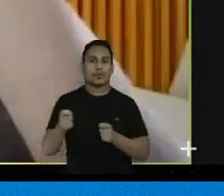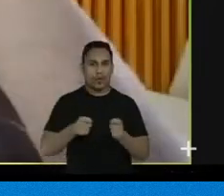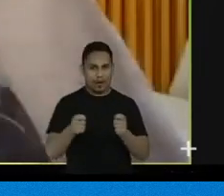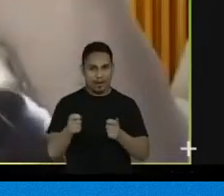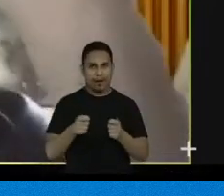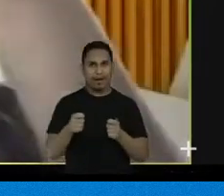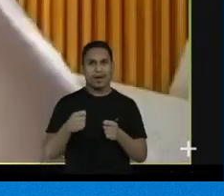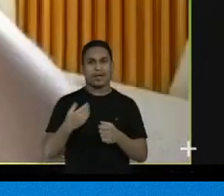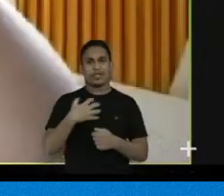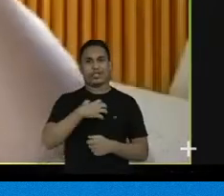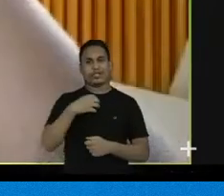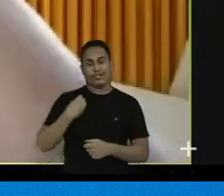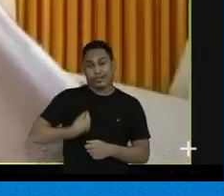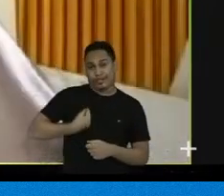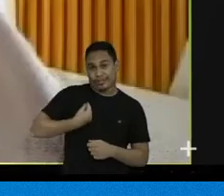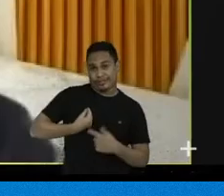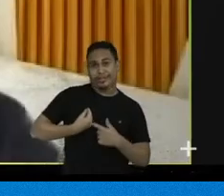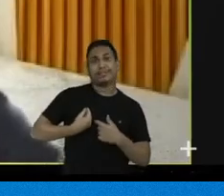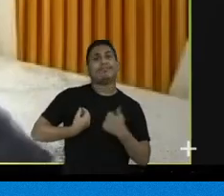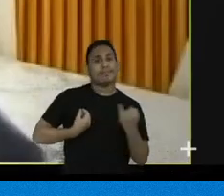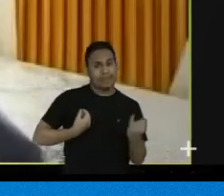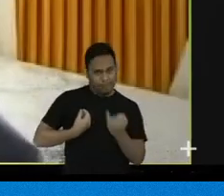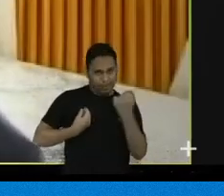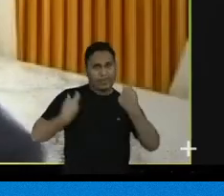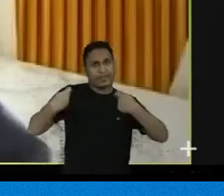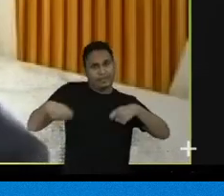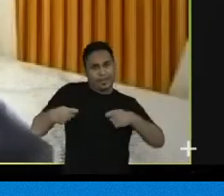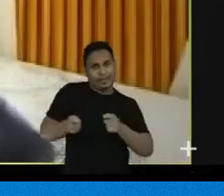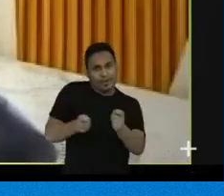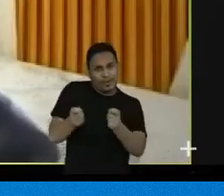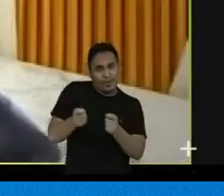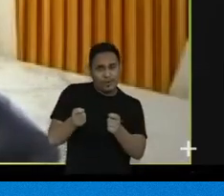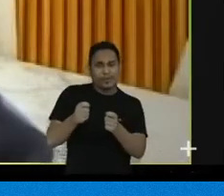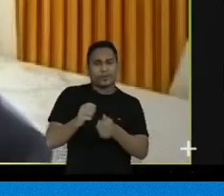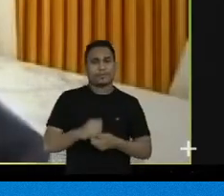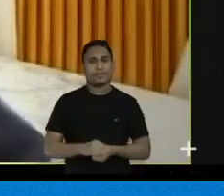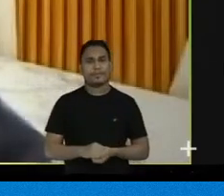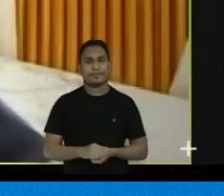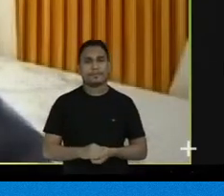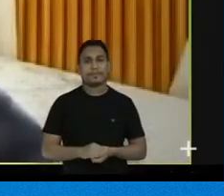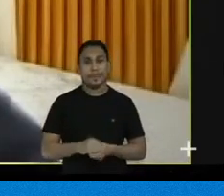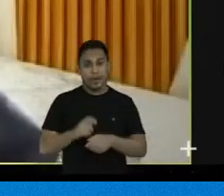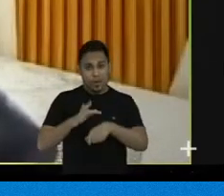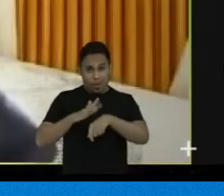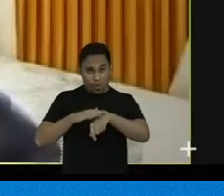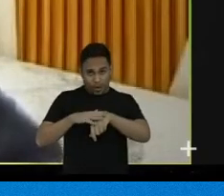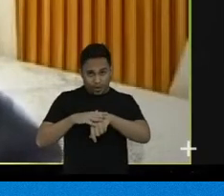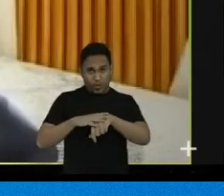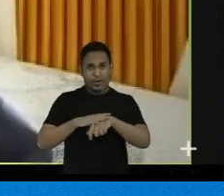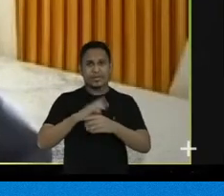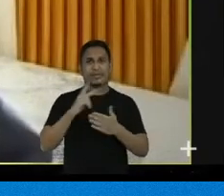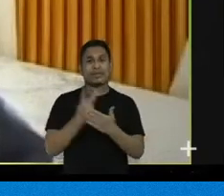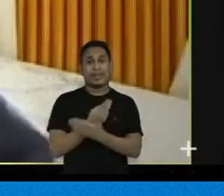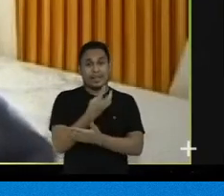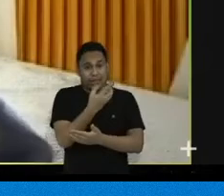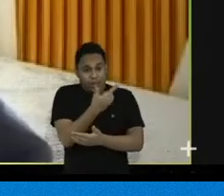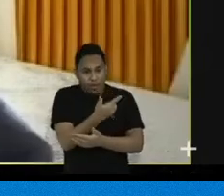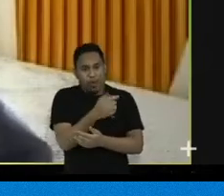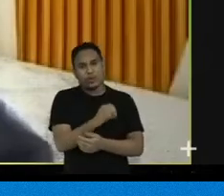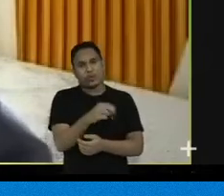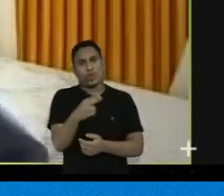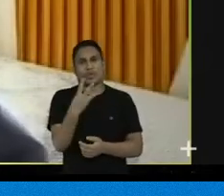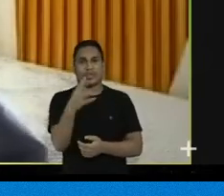são tão importantes numa doença que é extremamente frequente. Uma doença que acomete 2 a 3%, no início, assim, para início de